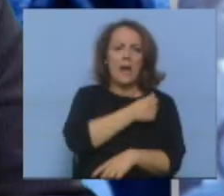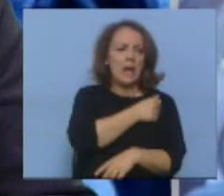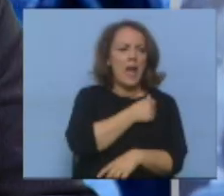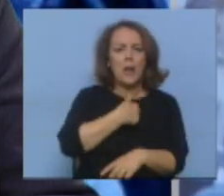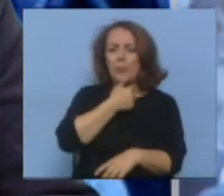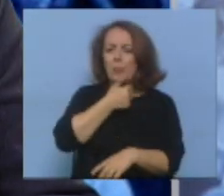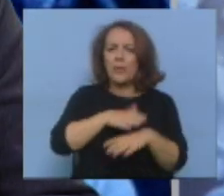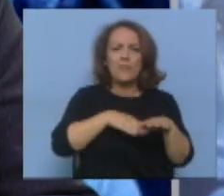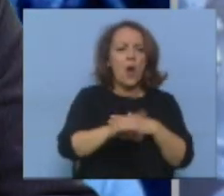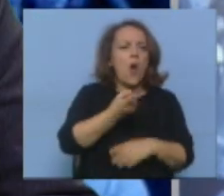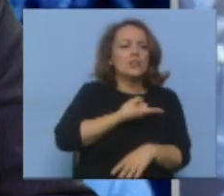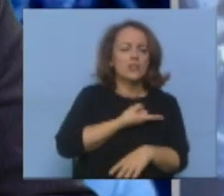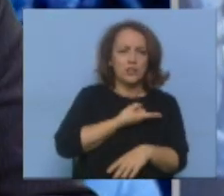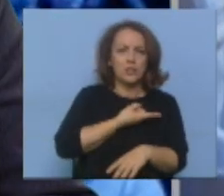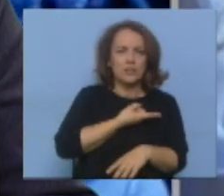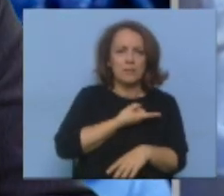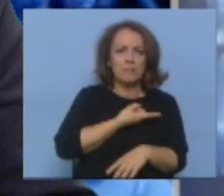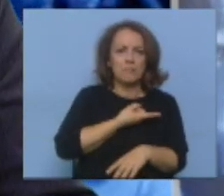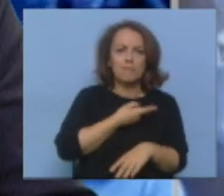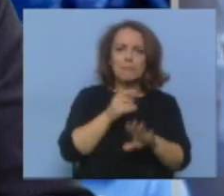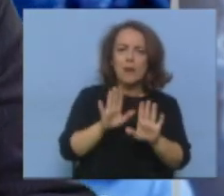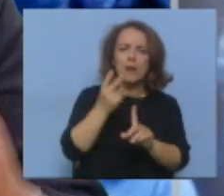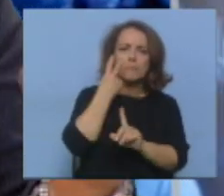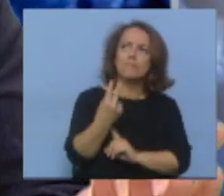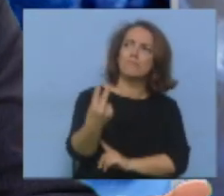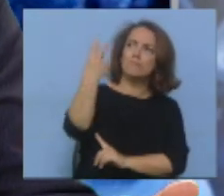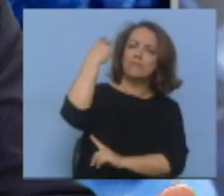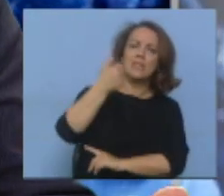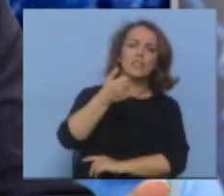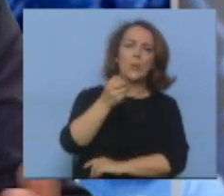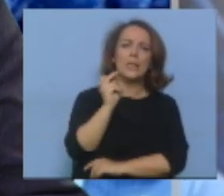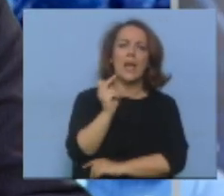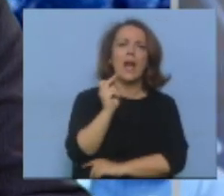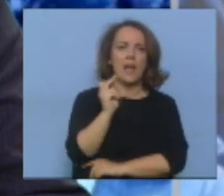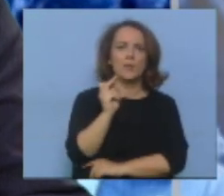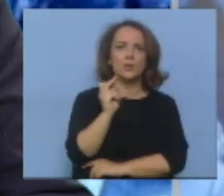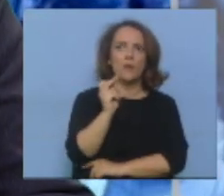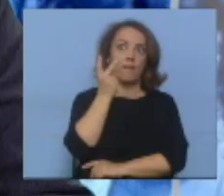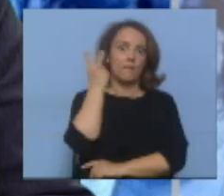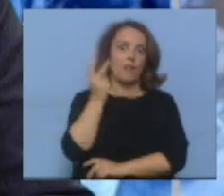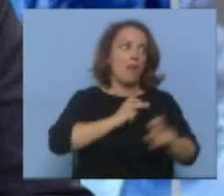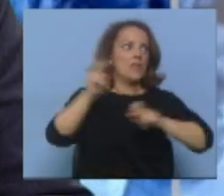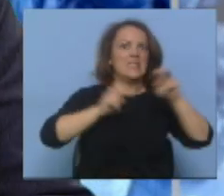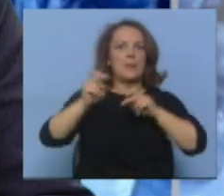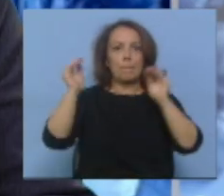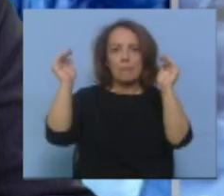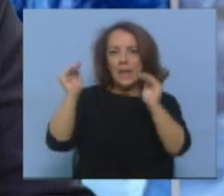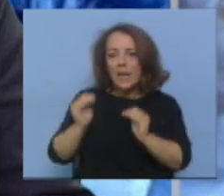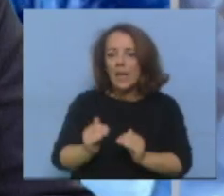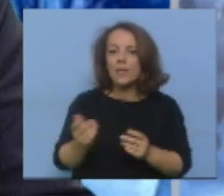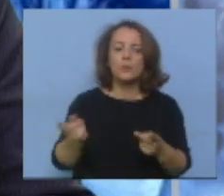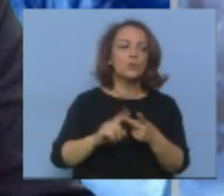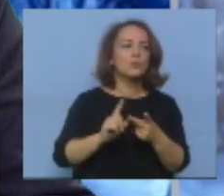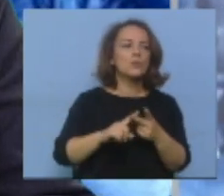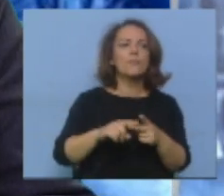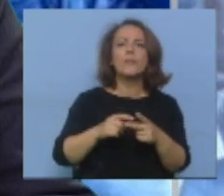casa? Parece que há 50 anos, quando a vida era menos acelerada, quando a oferta de tempos livres